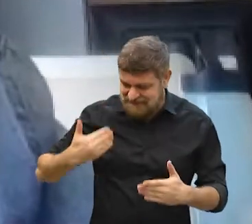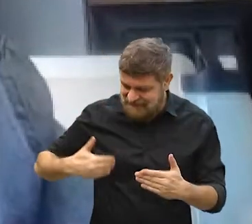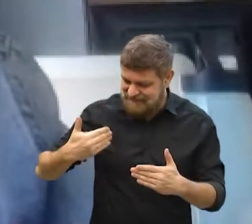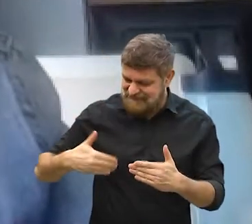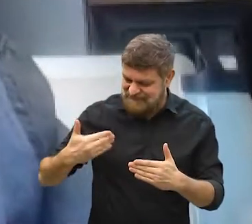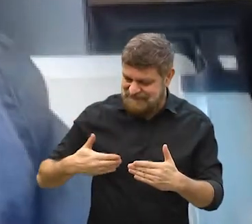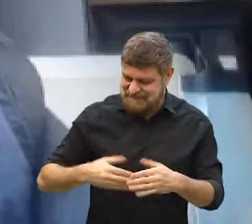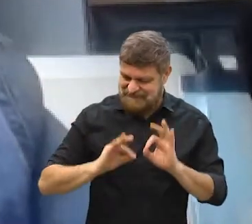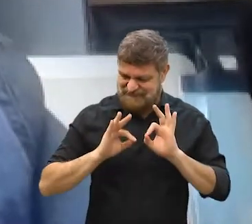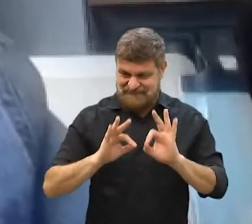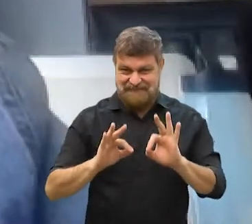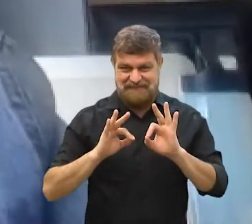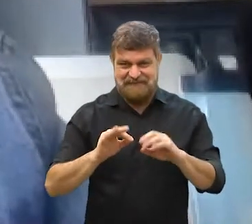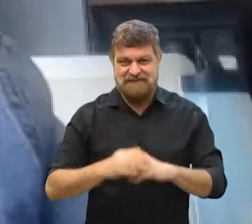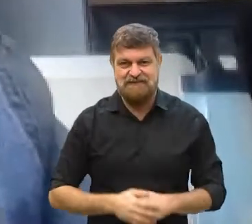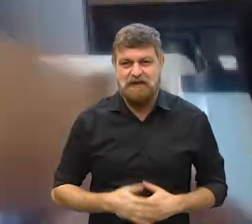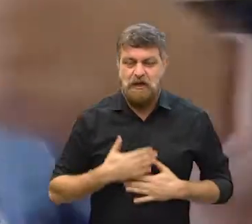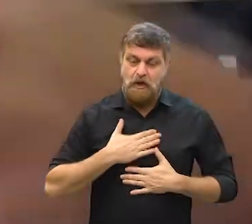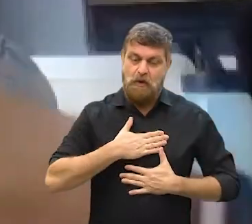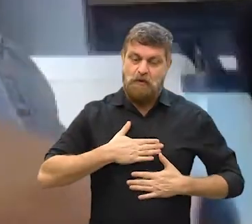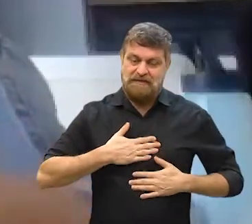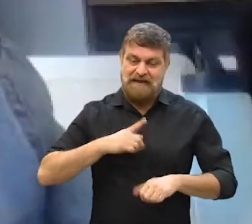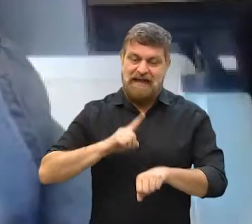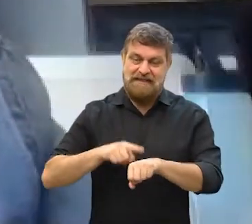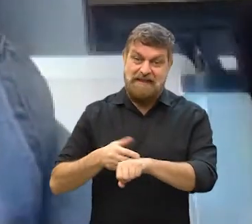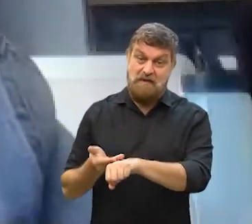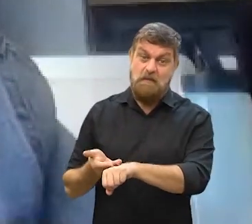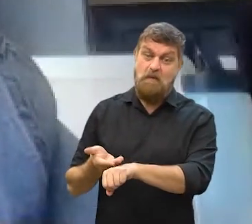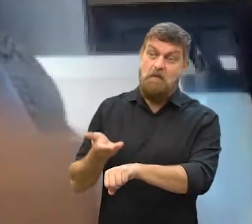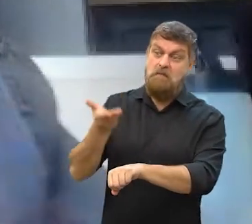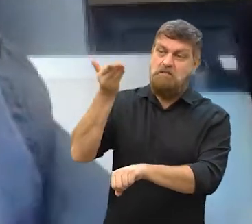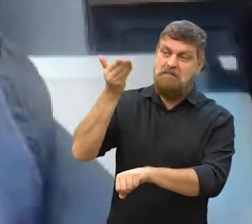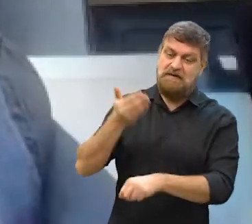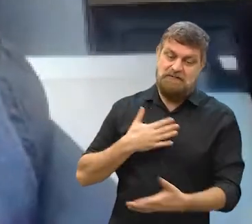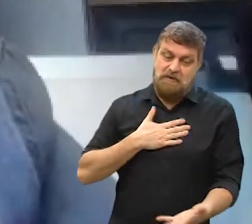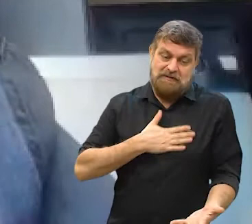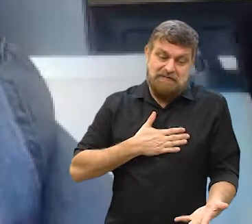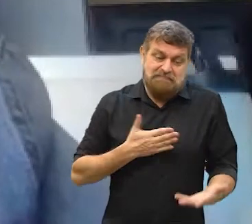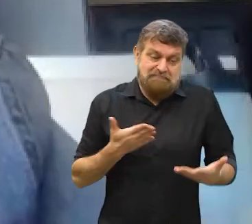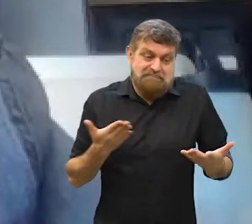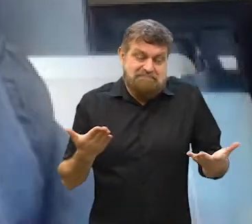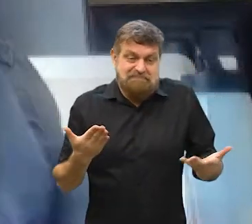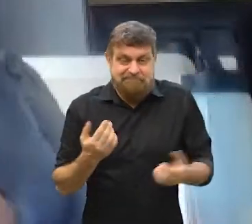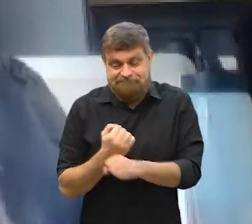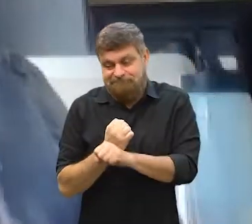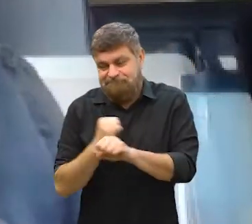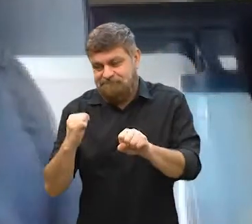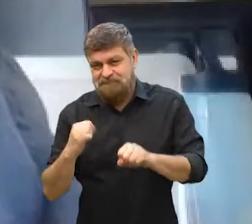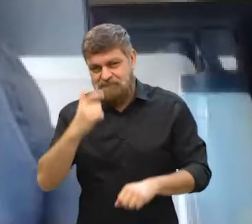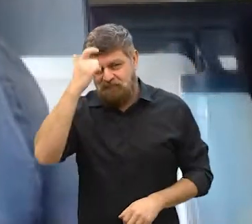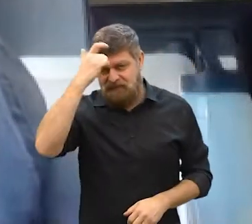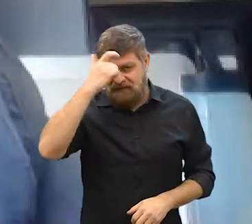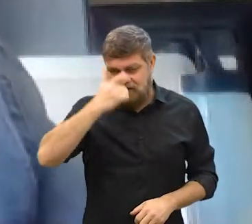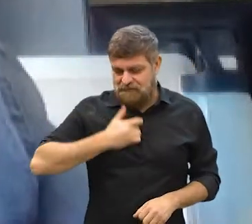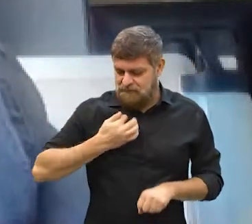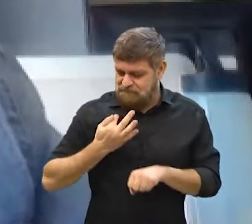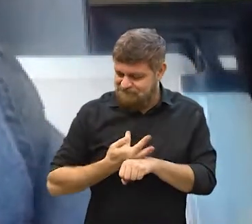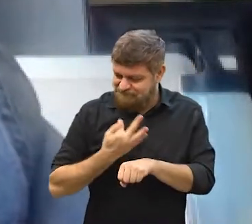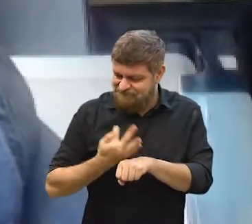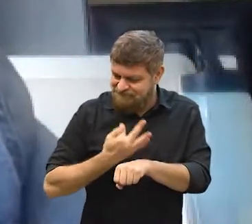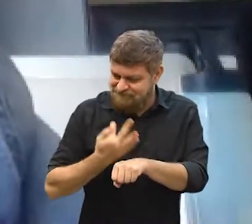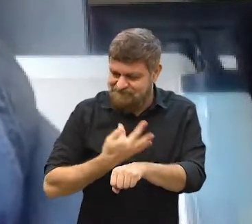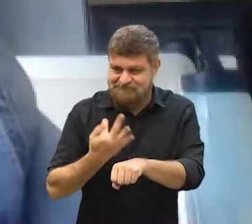em dia. Eu gostaria de ter mais tempo, mas não tenho, mas estou equilibrando todo